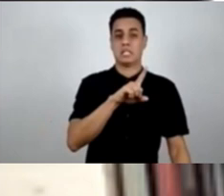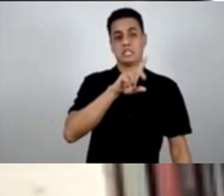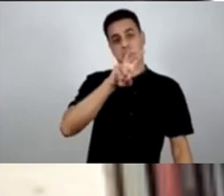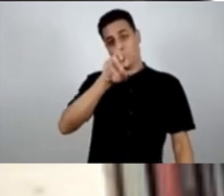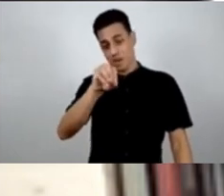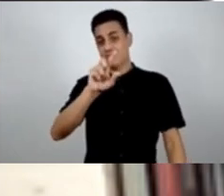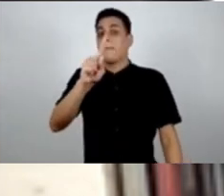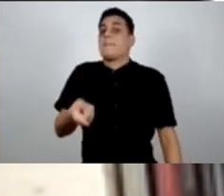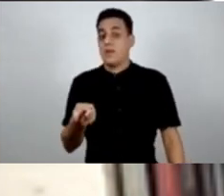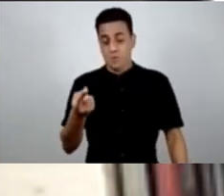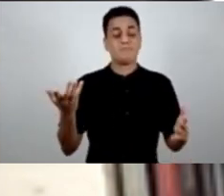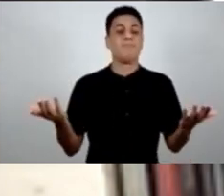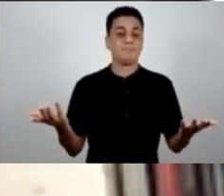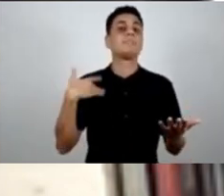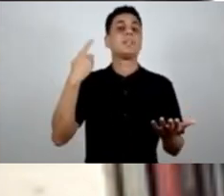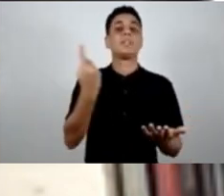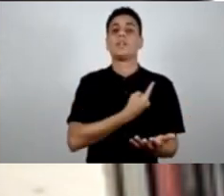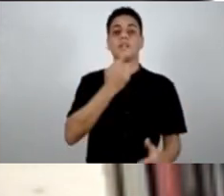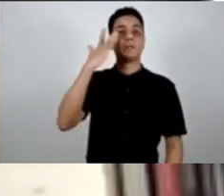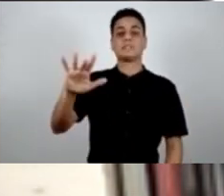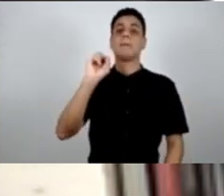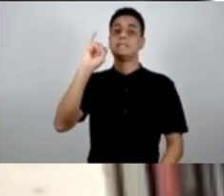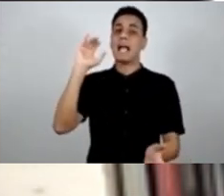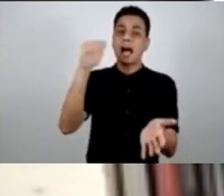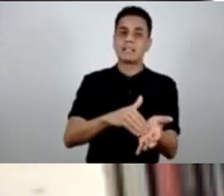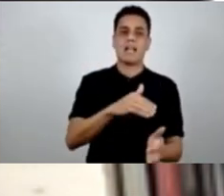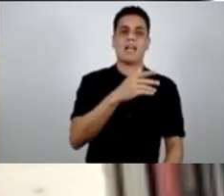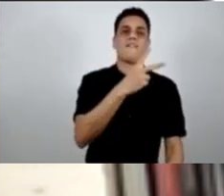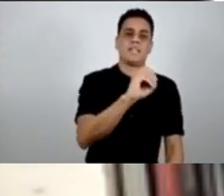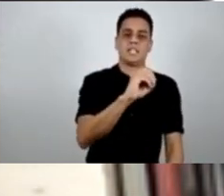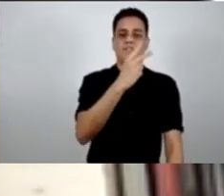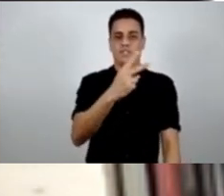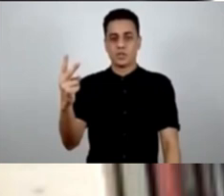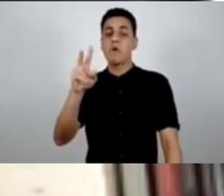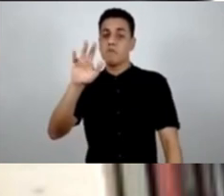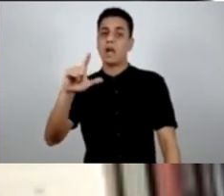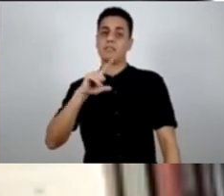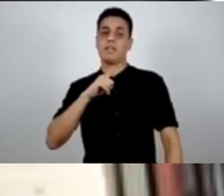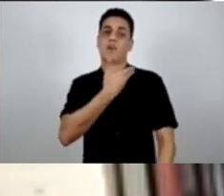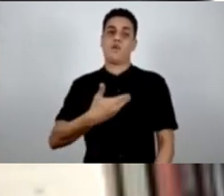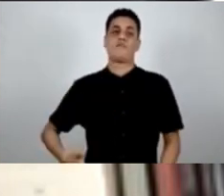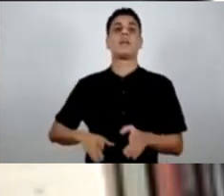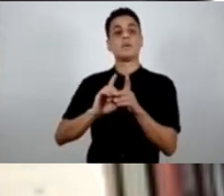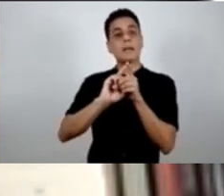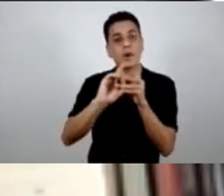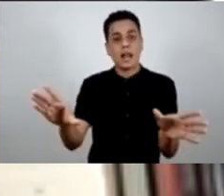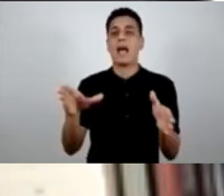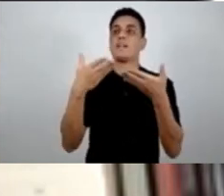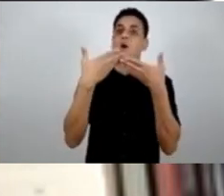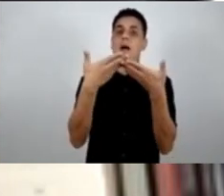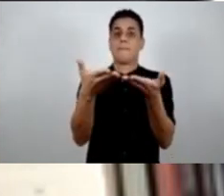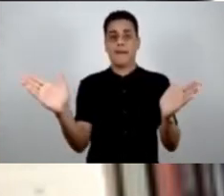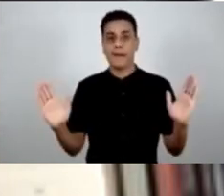não sabemos se em 2022 teremos um governo democrático, aberto,